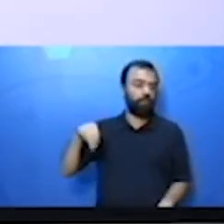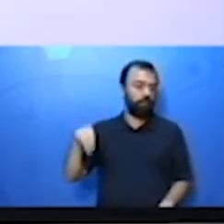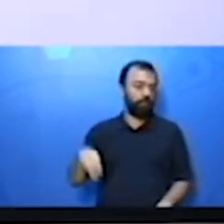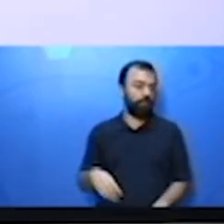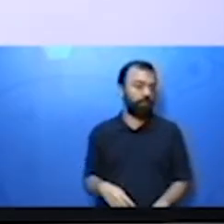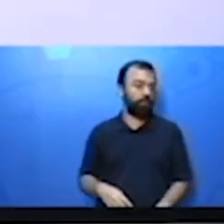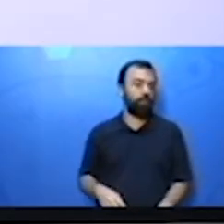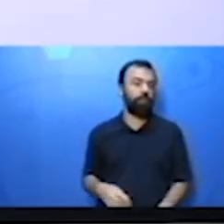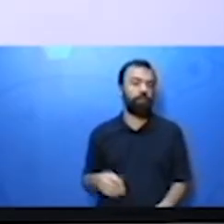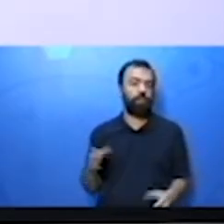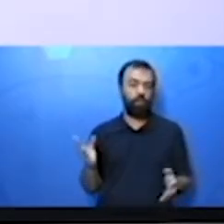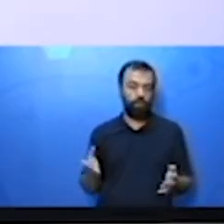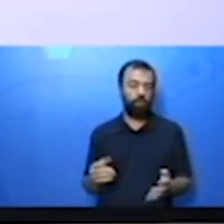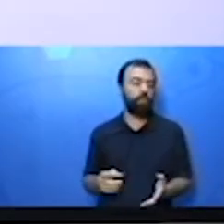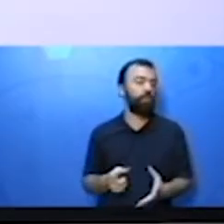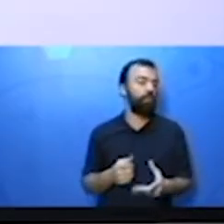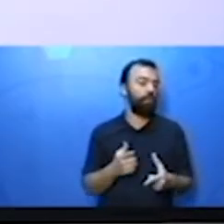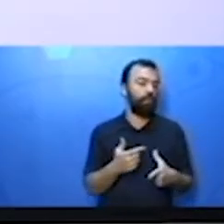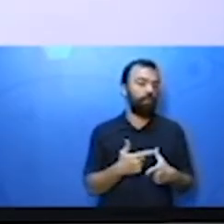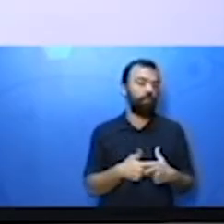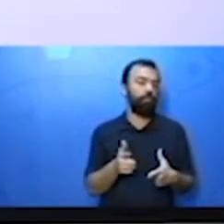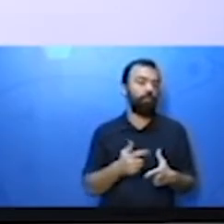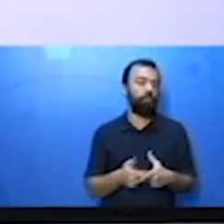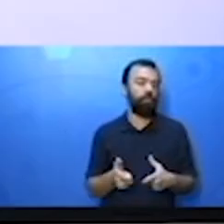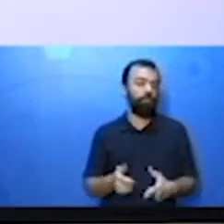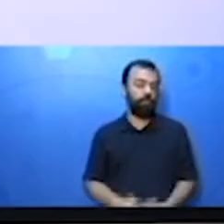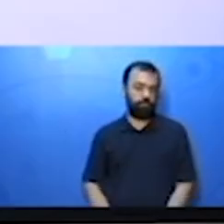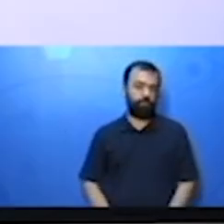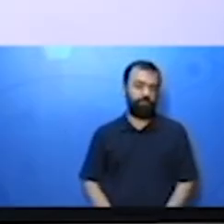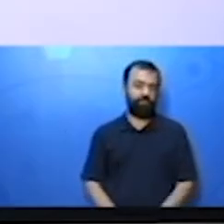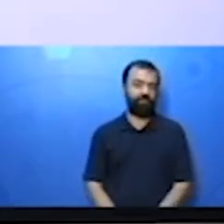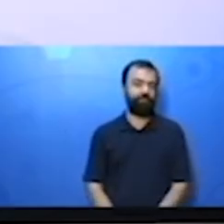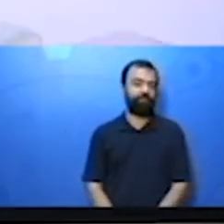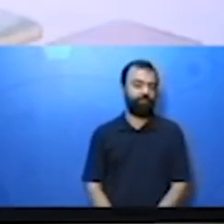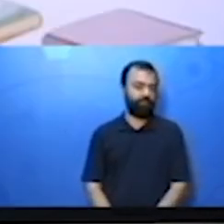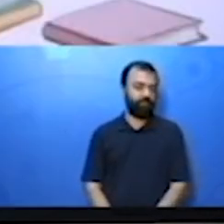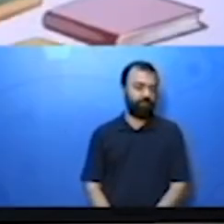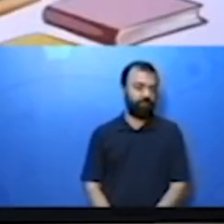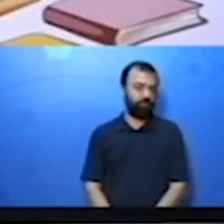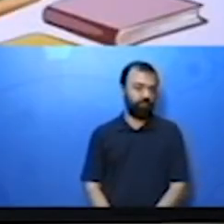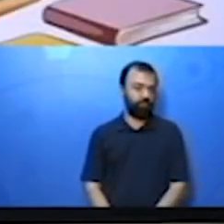Hoje nós vamos estudar situações e problemas.